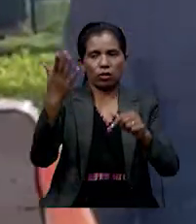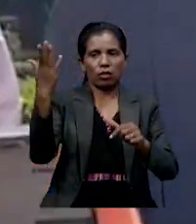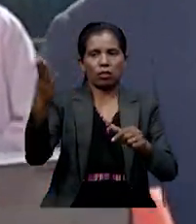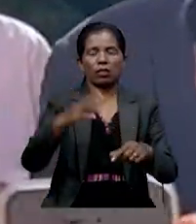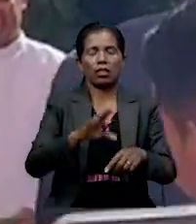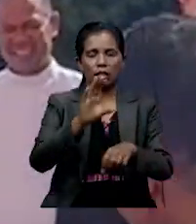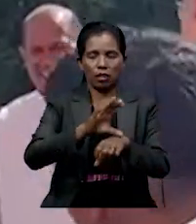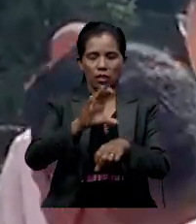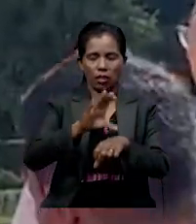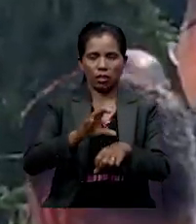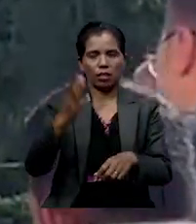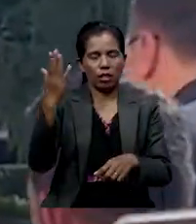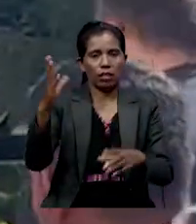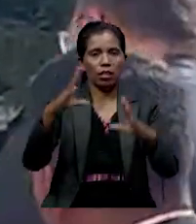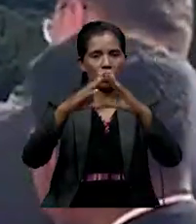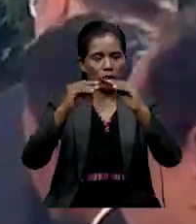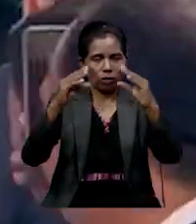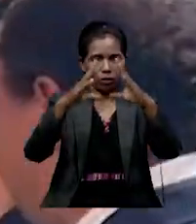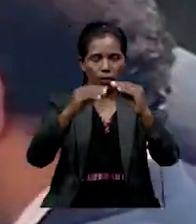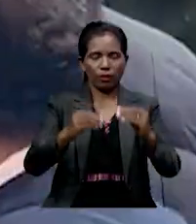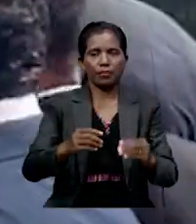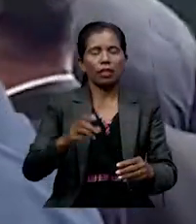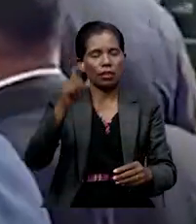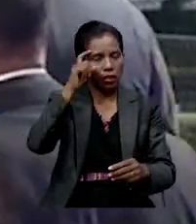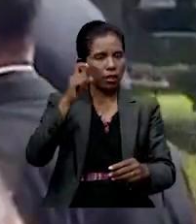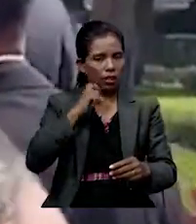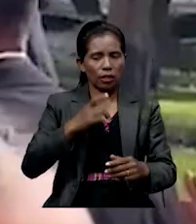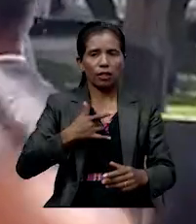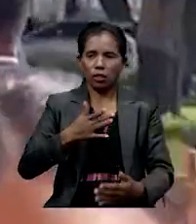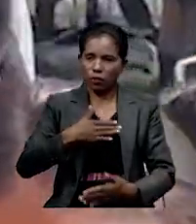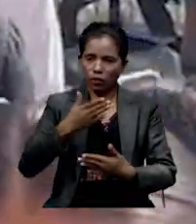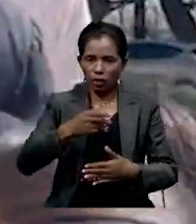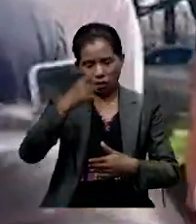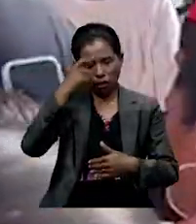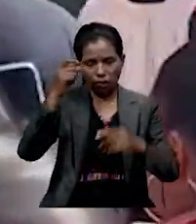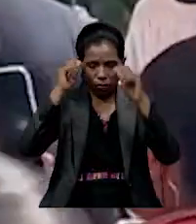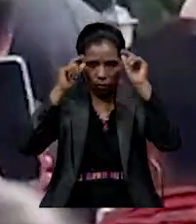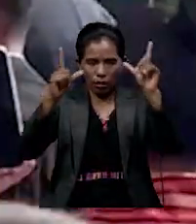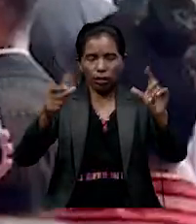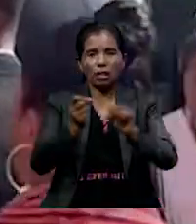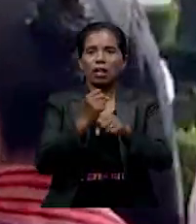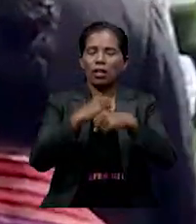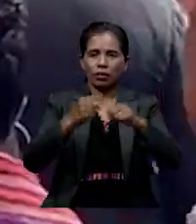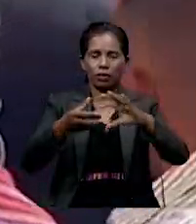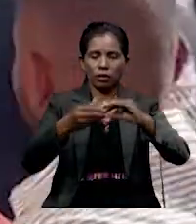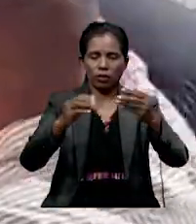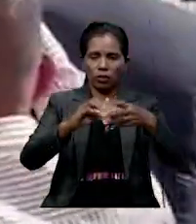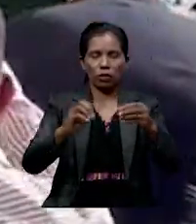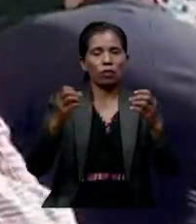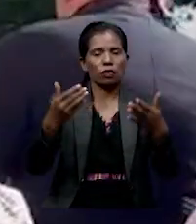Roma. Sanan expressa sentimento contente ne, tamba Timor-Leste marca história fon, ha foi celebra tinan atos